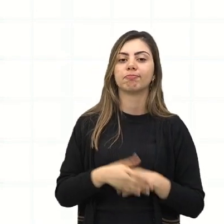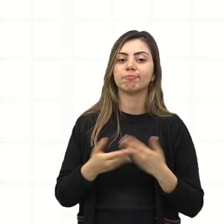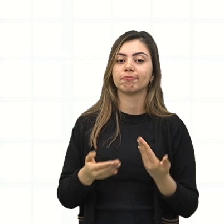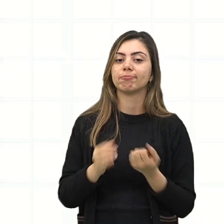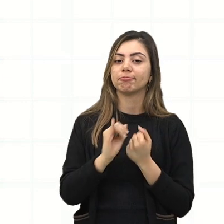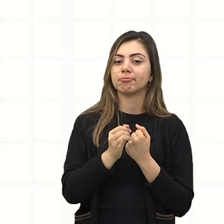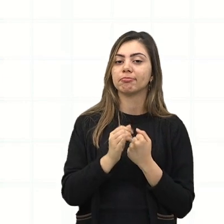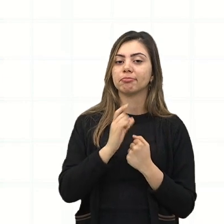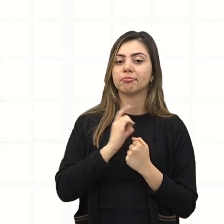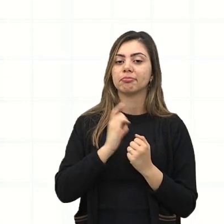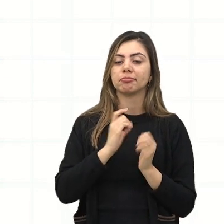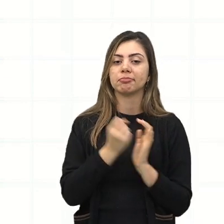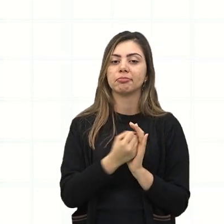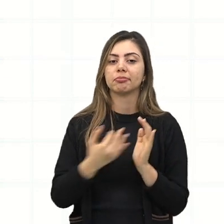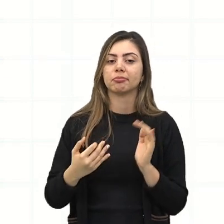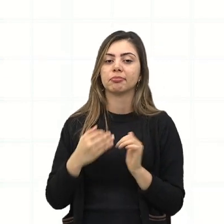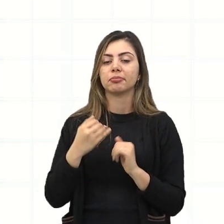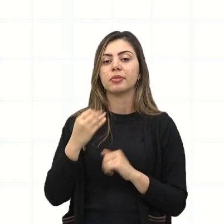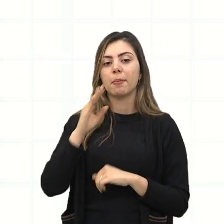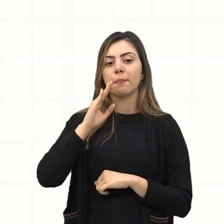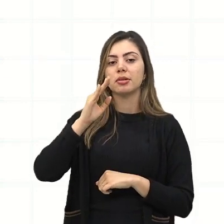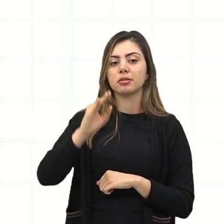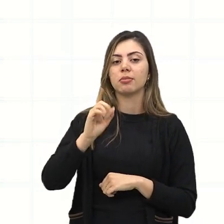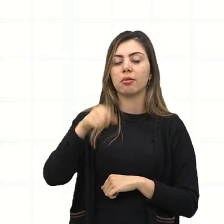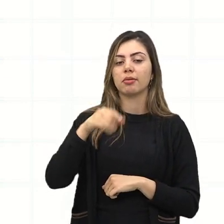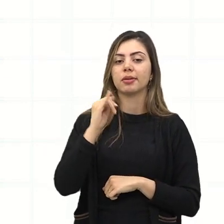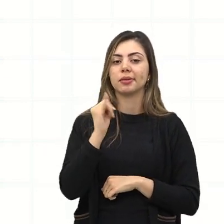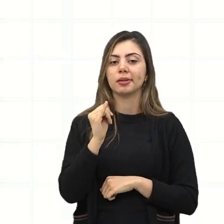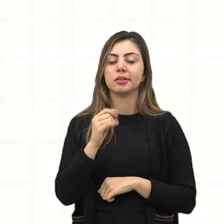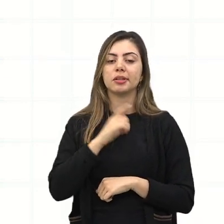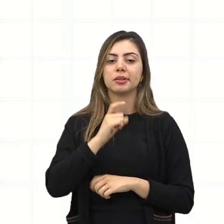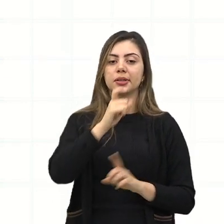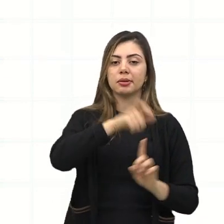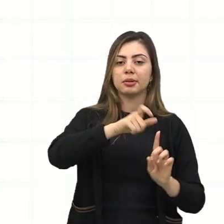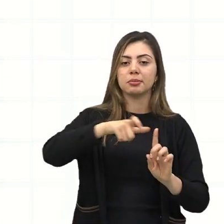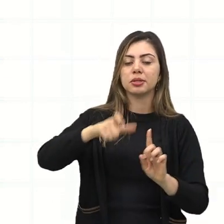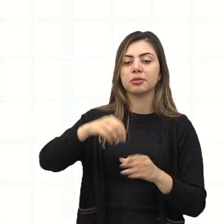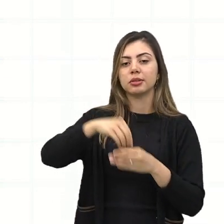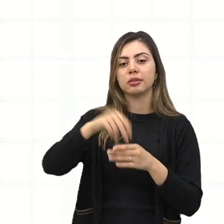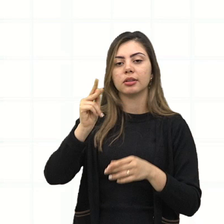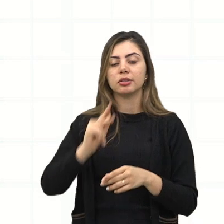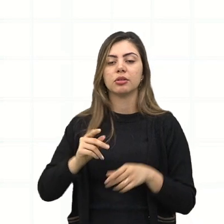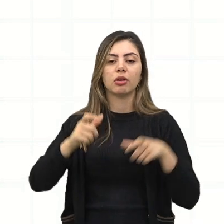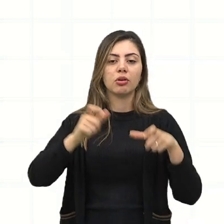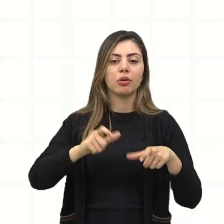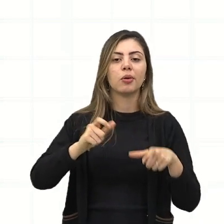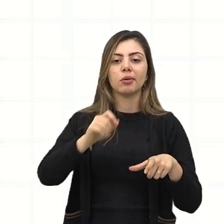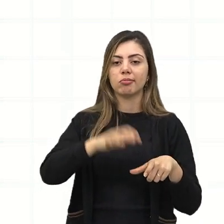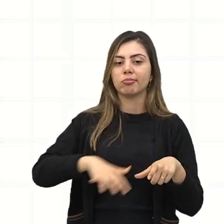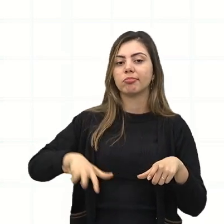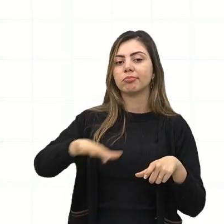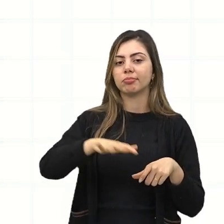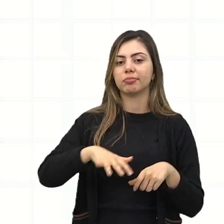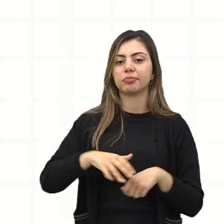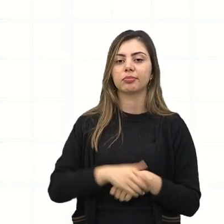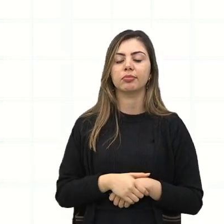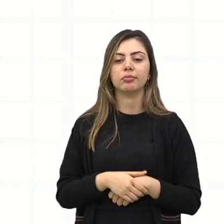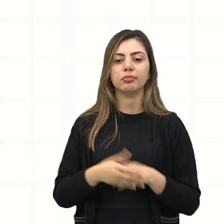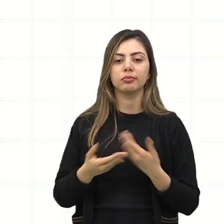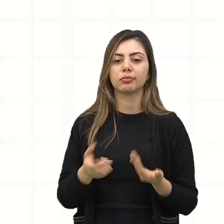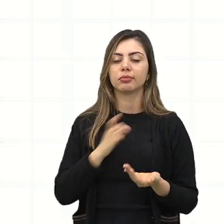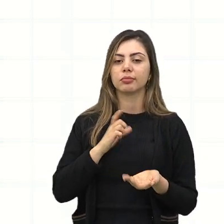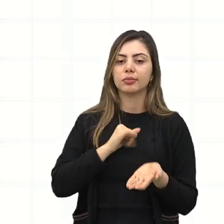incorpora elementos fundamentais da narrativa, como os personagens, o tempo e o espaço. Sua organização pode ser resumida em introdução. Então lá tem